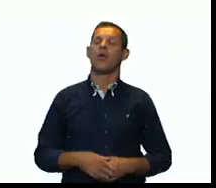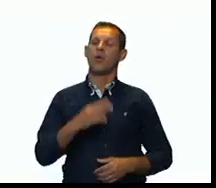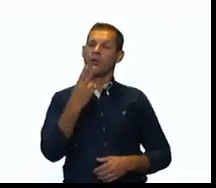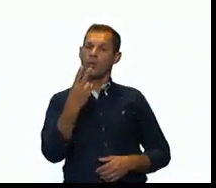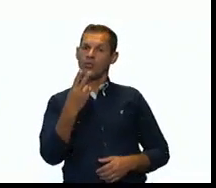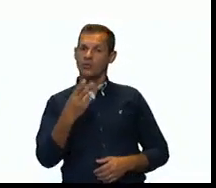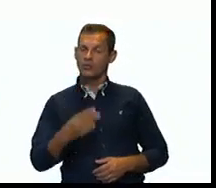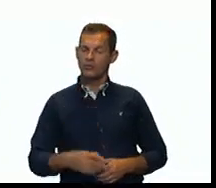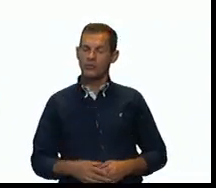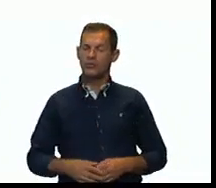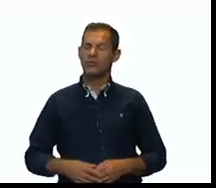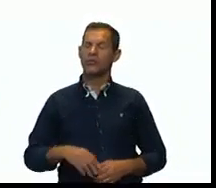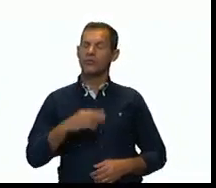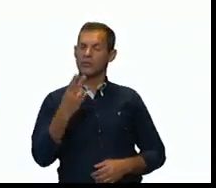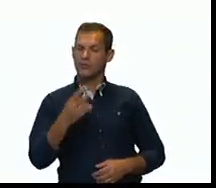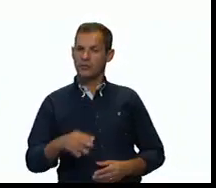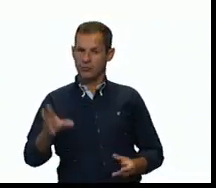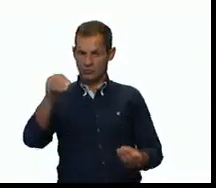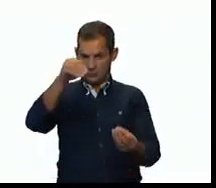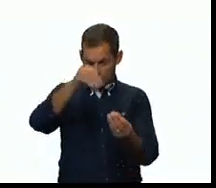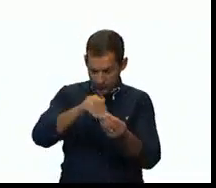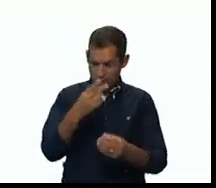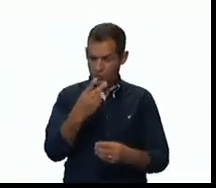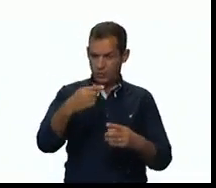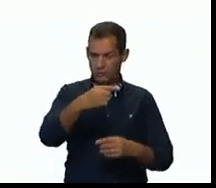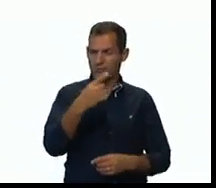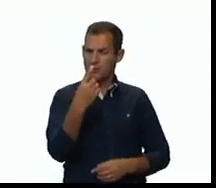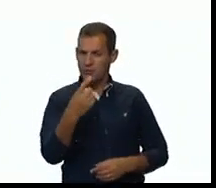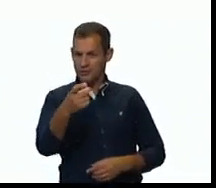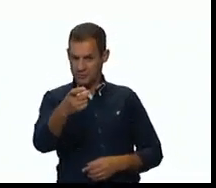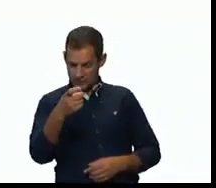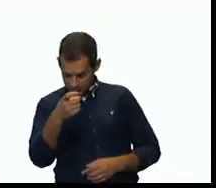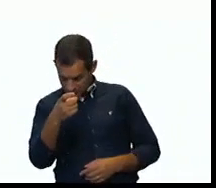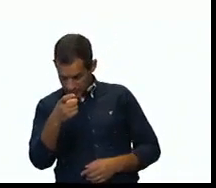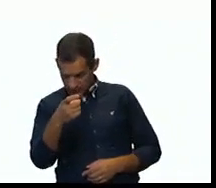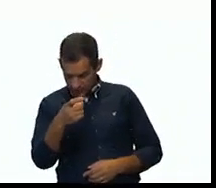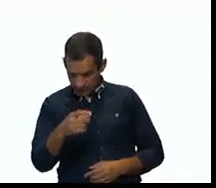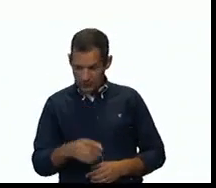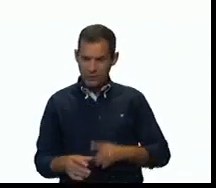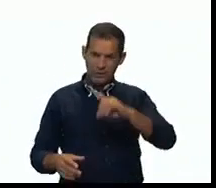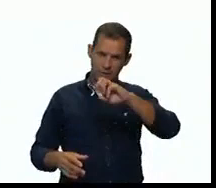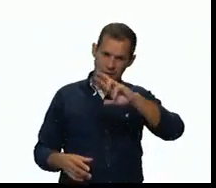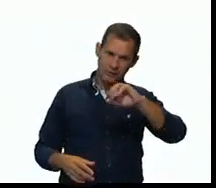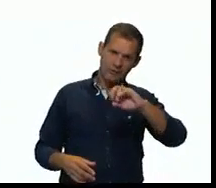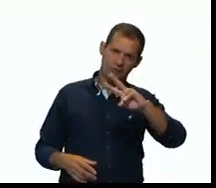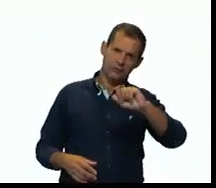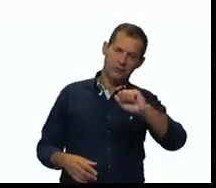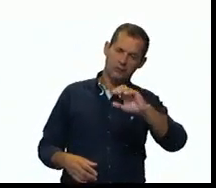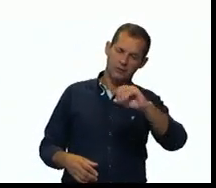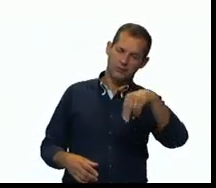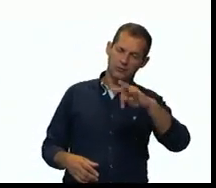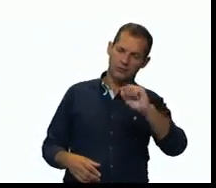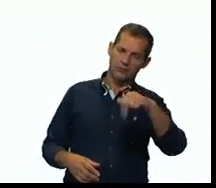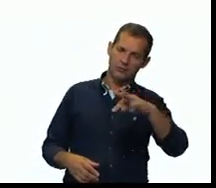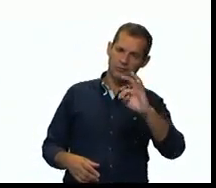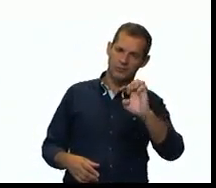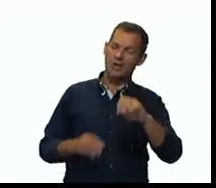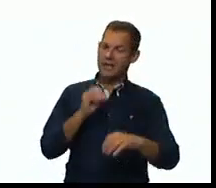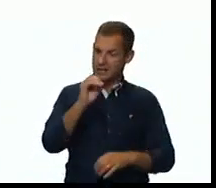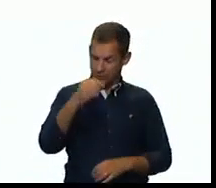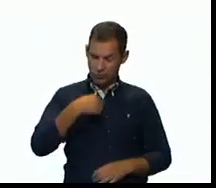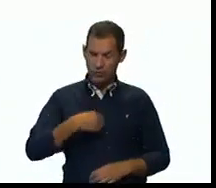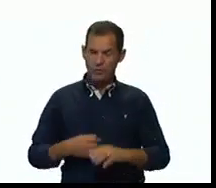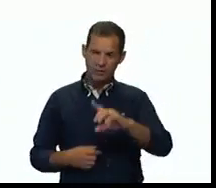2 com 2 nós vamos simplificar, 2 menos 1, x. Derivada de constante é 0. Então, quando